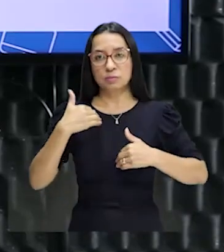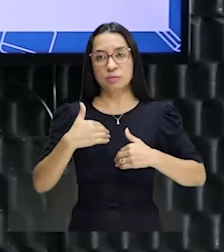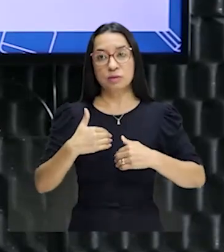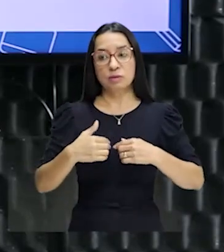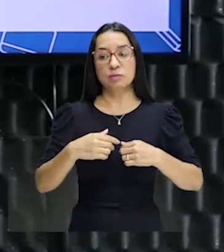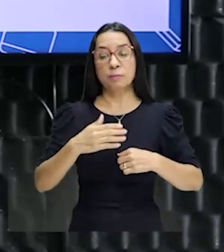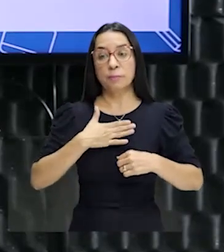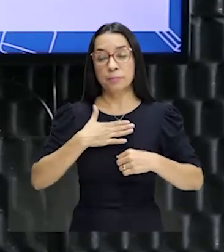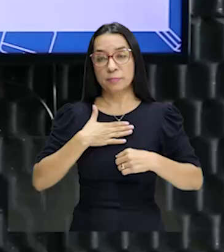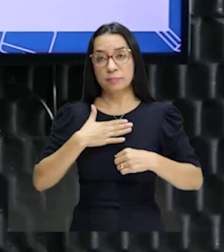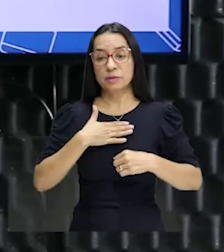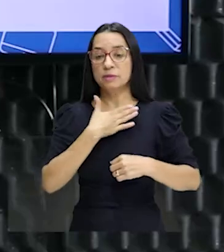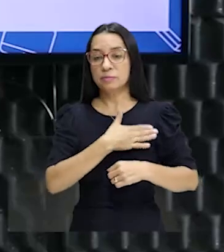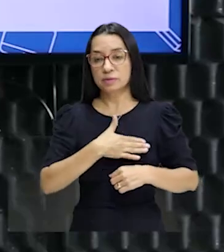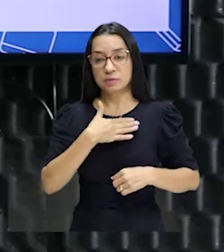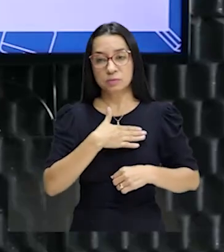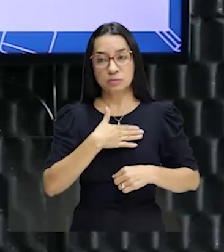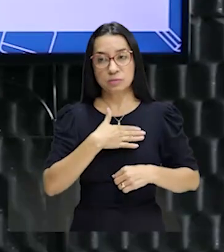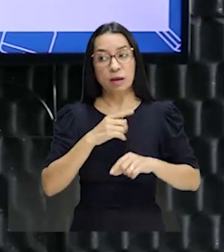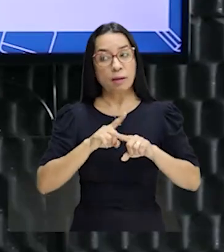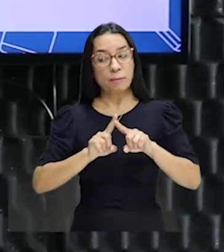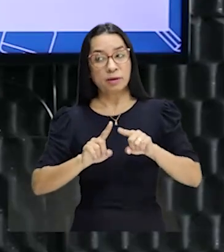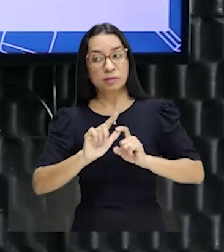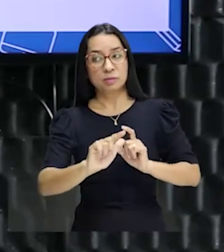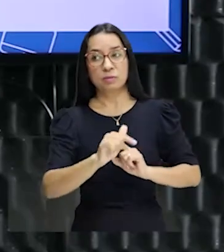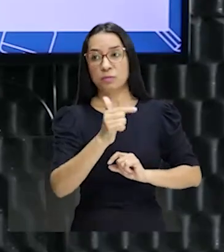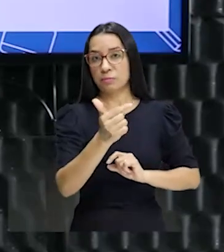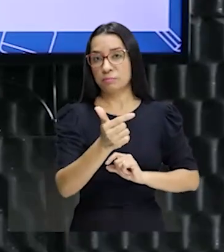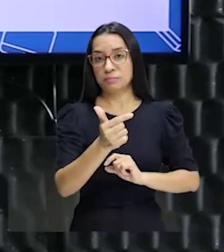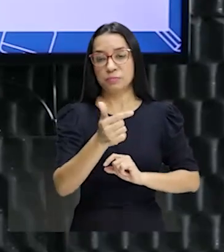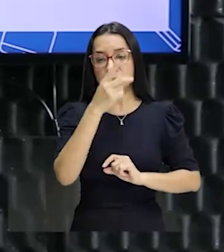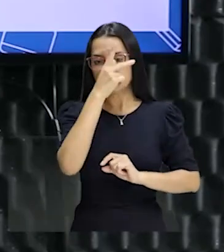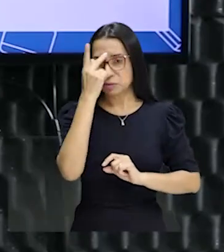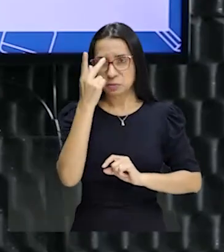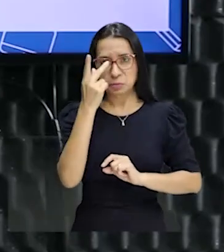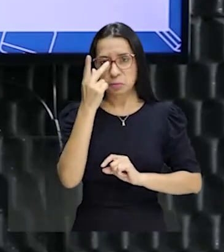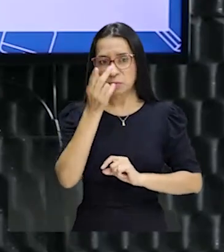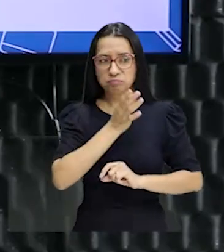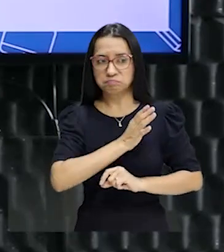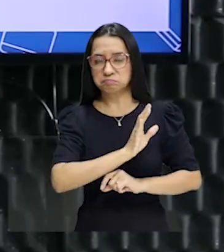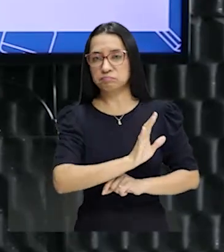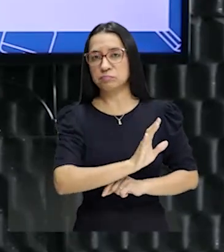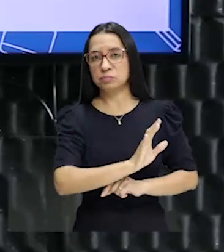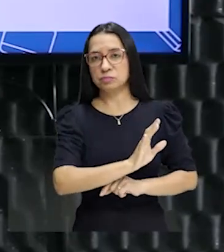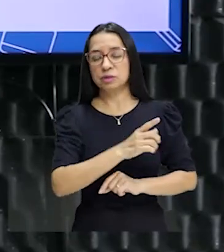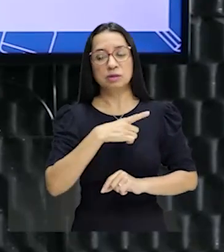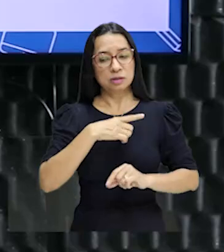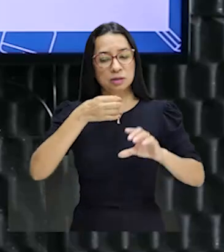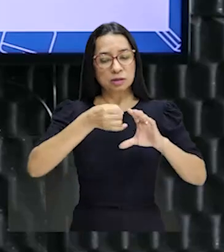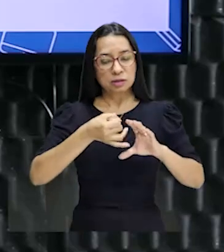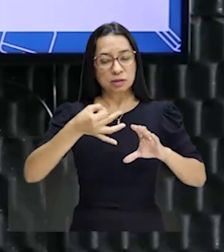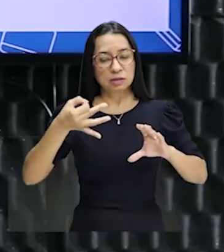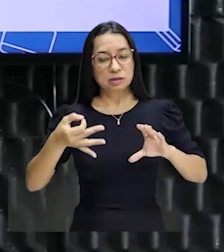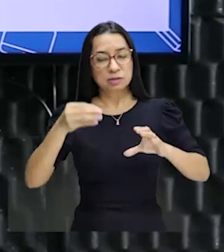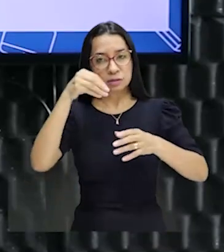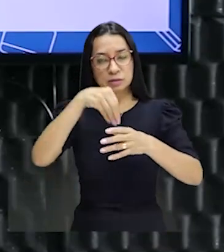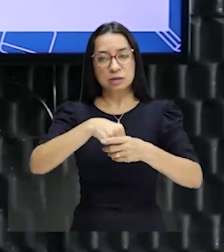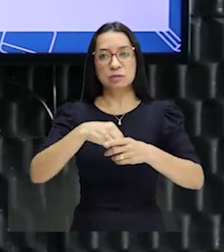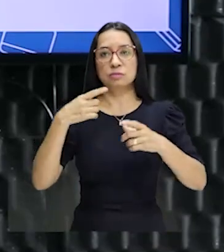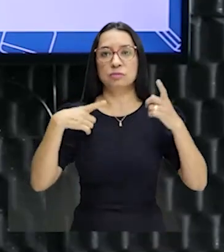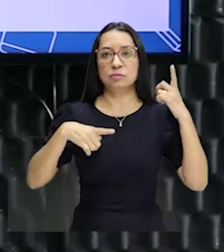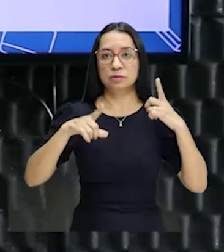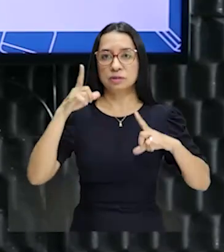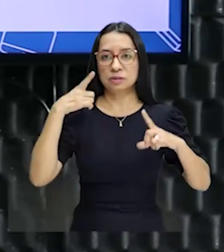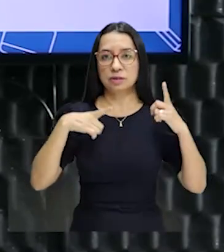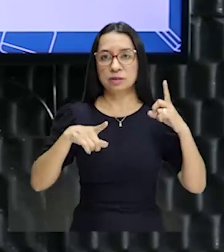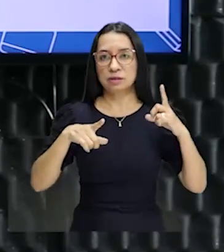é prazerosa, para outro pode não ser. Então existe essa característica dentro do lazer. O